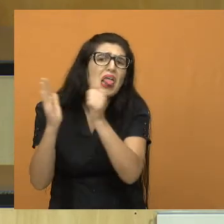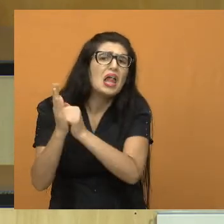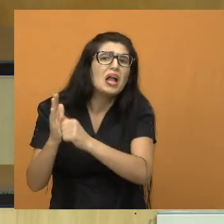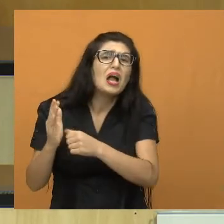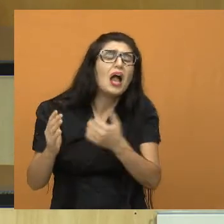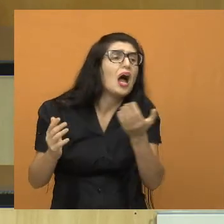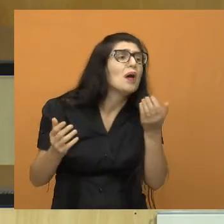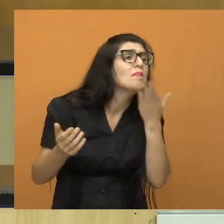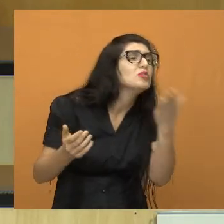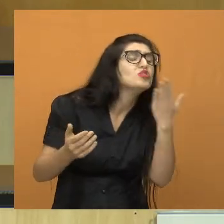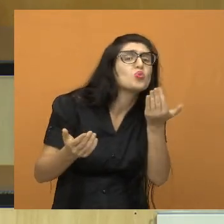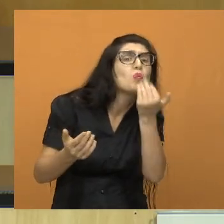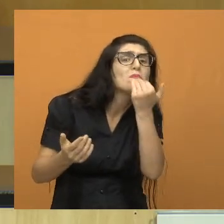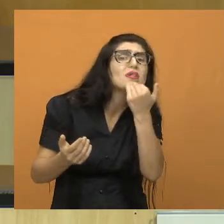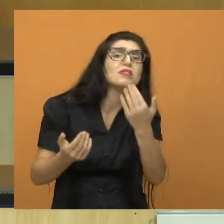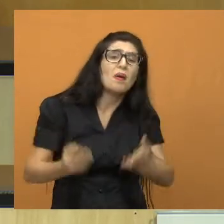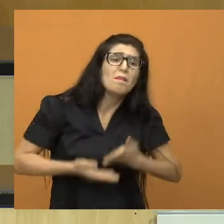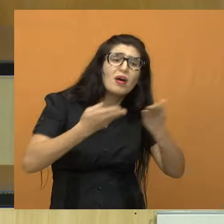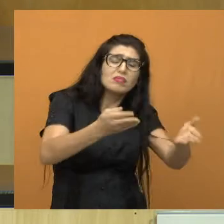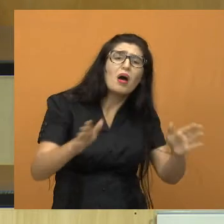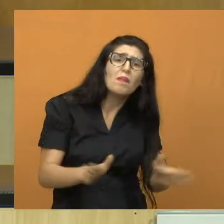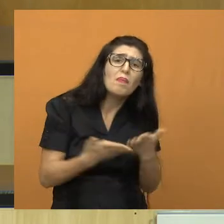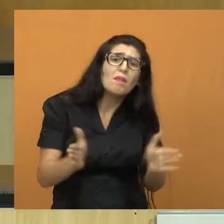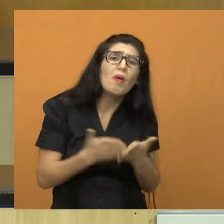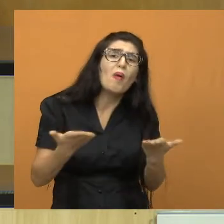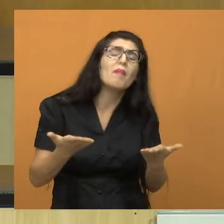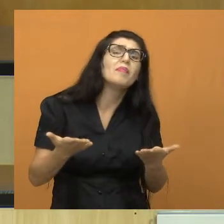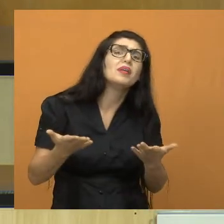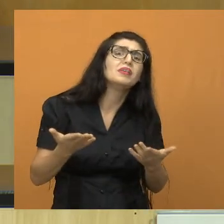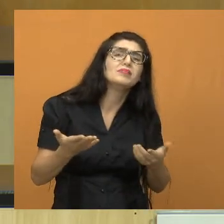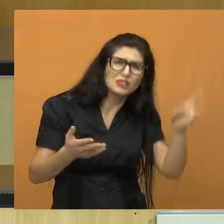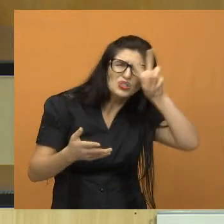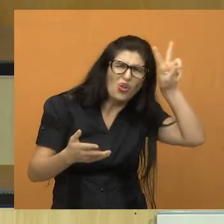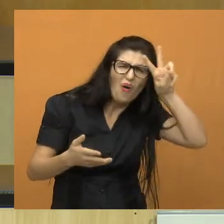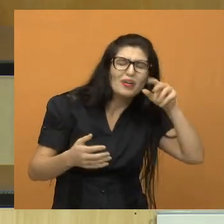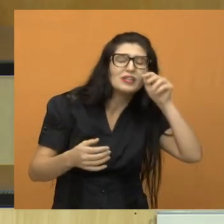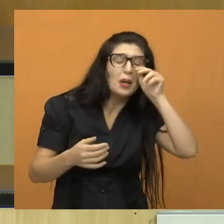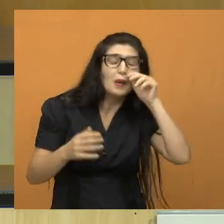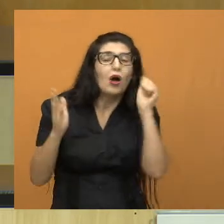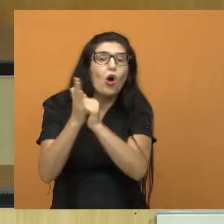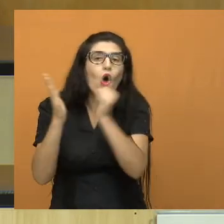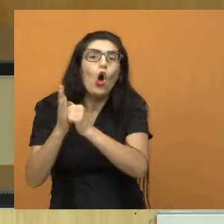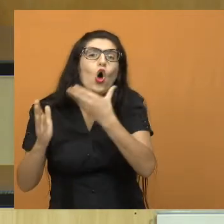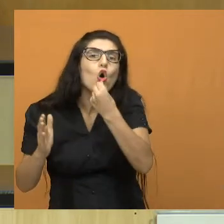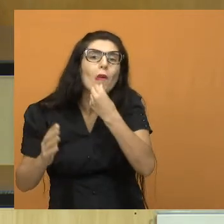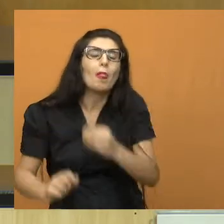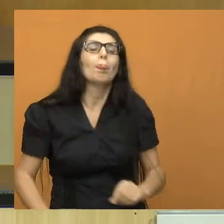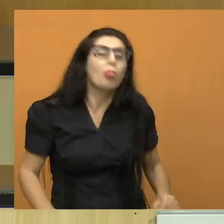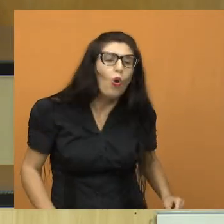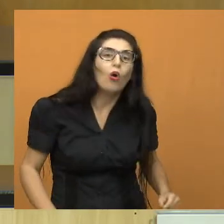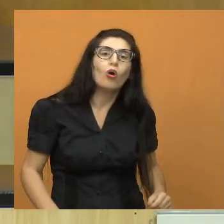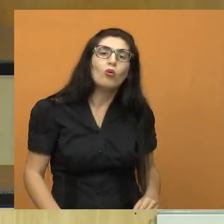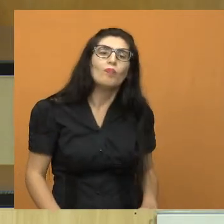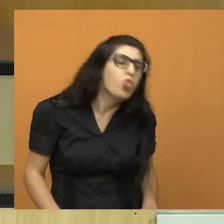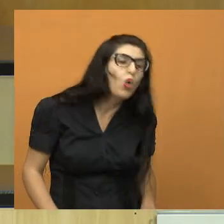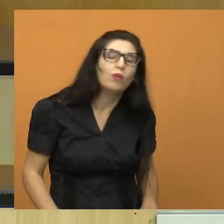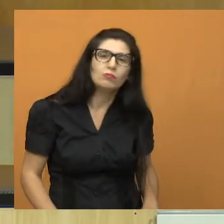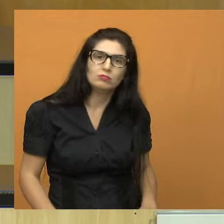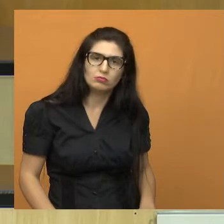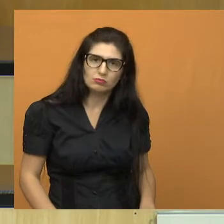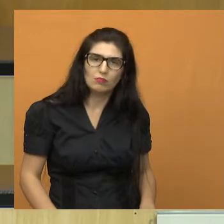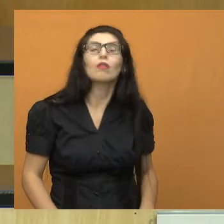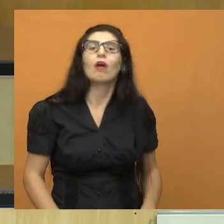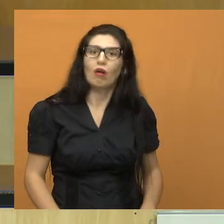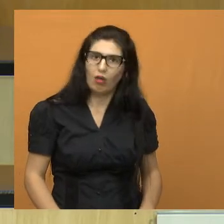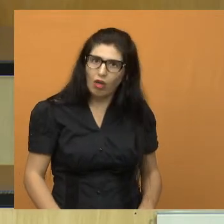já viviam excluídos da sociedade. E quando ele bateu na porta, o dono da casa cuspiu nele. E